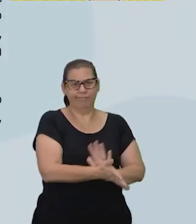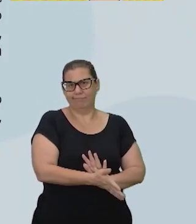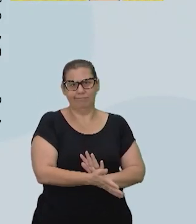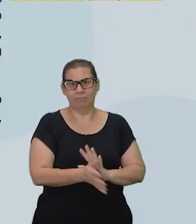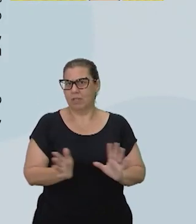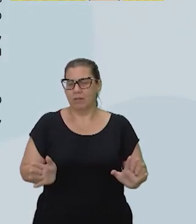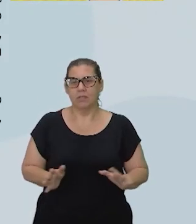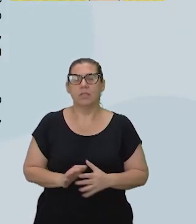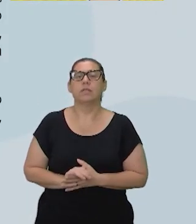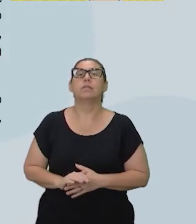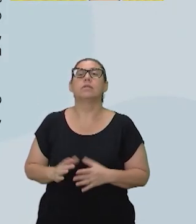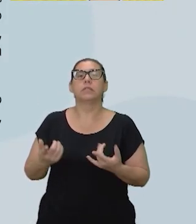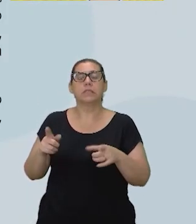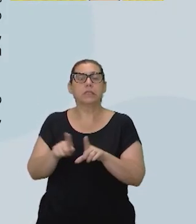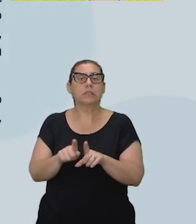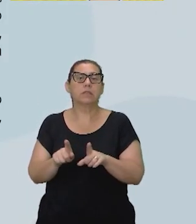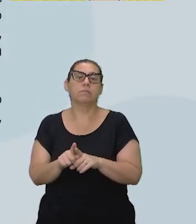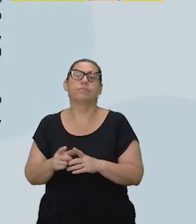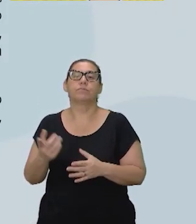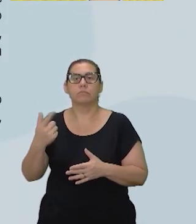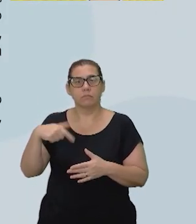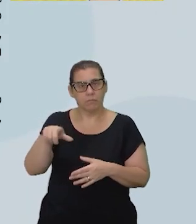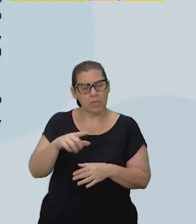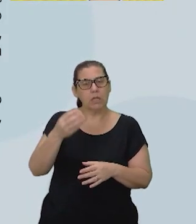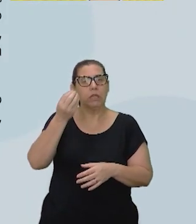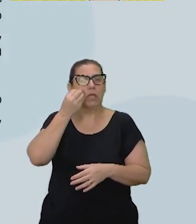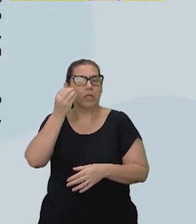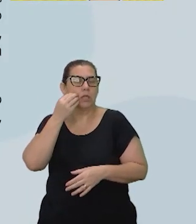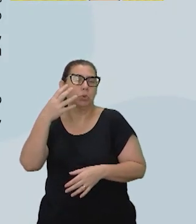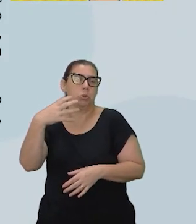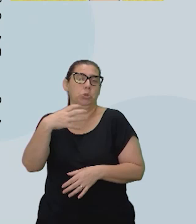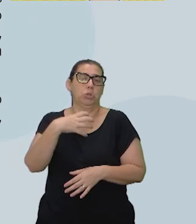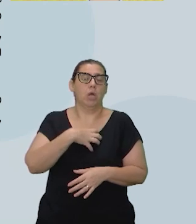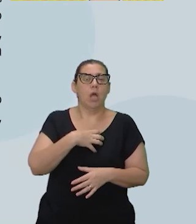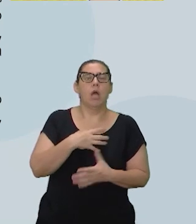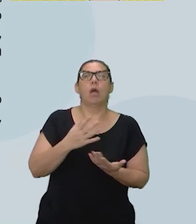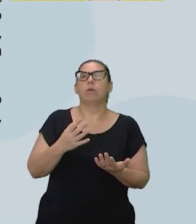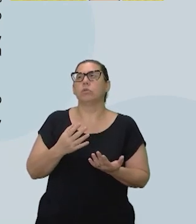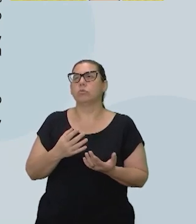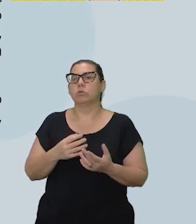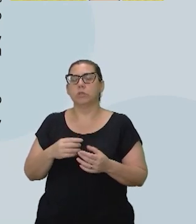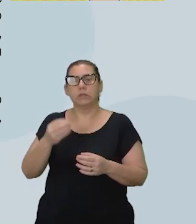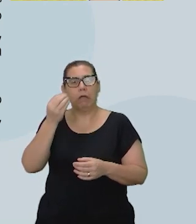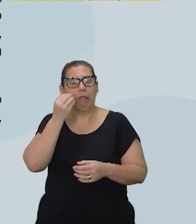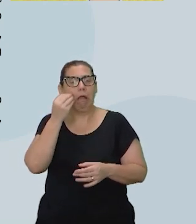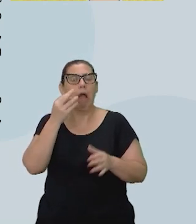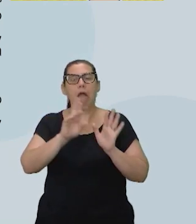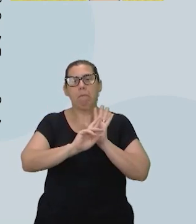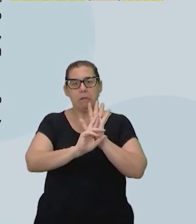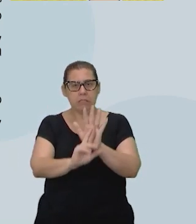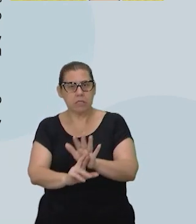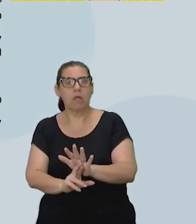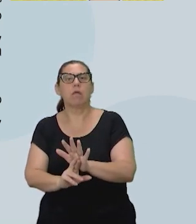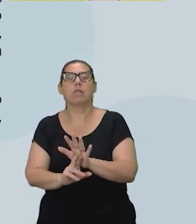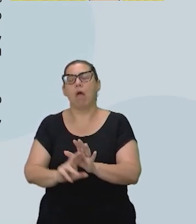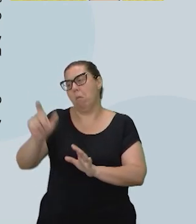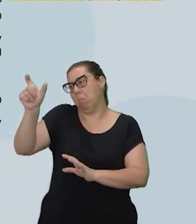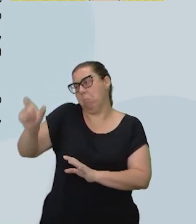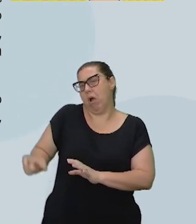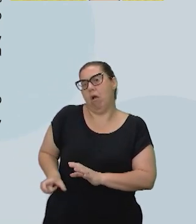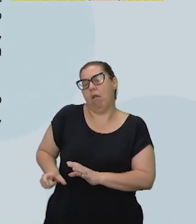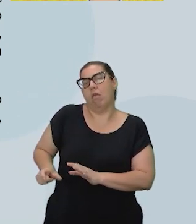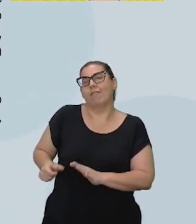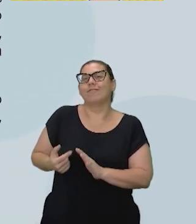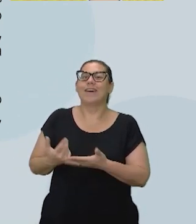abstração, né? E por mais que esteja sempre buscando uma forma alternativa, uma forma nova de representar o ser humano, ele